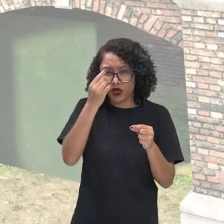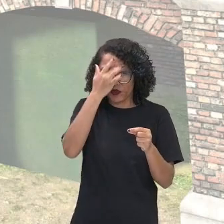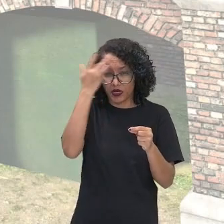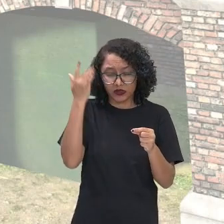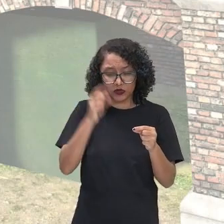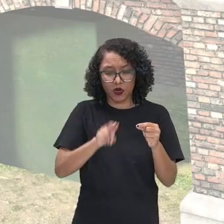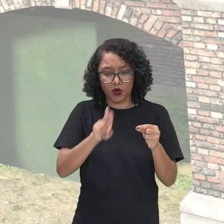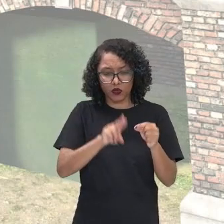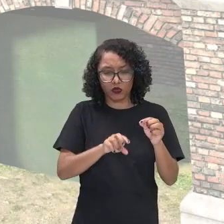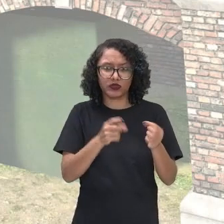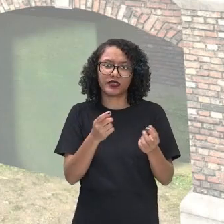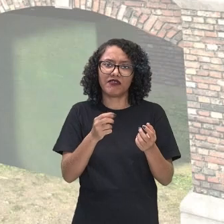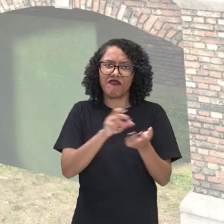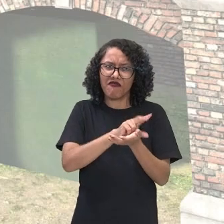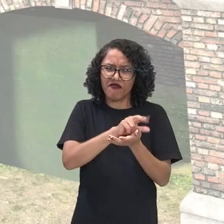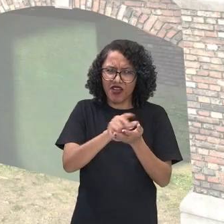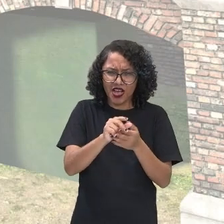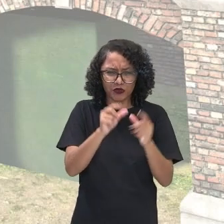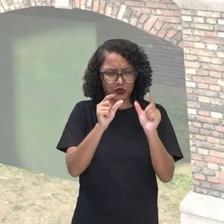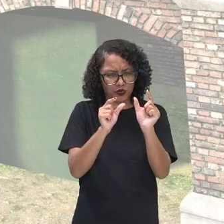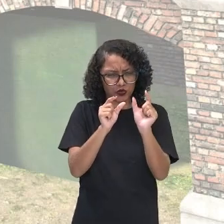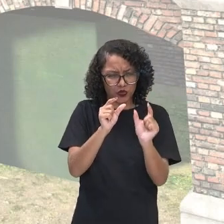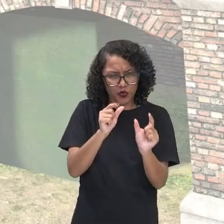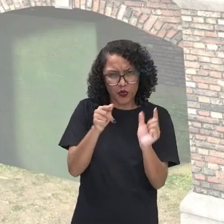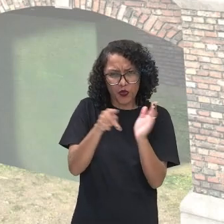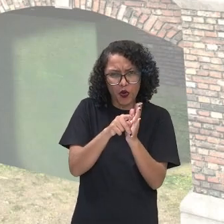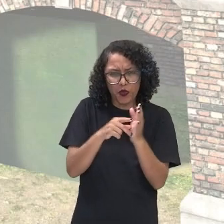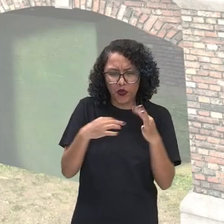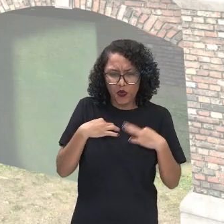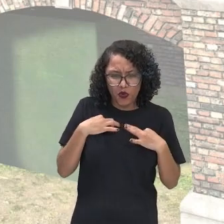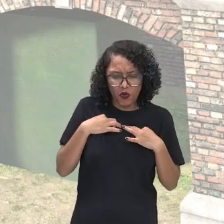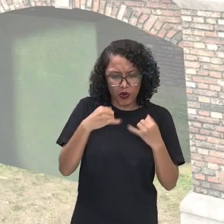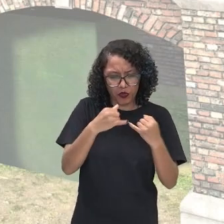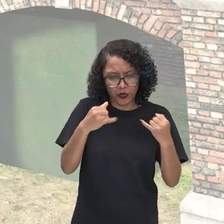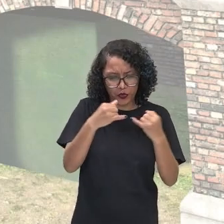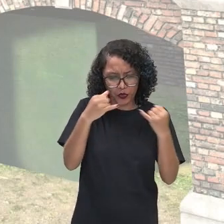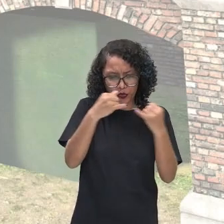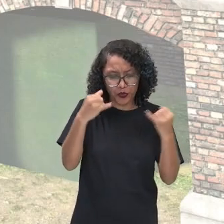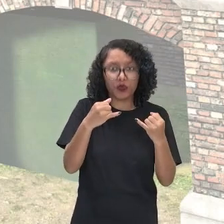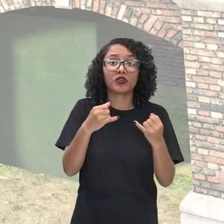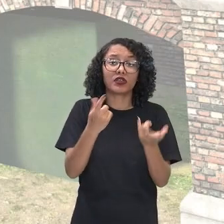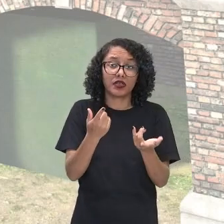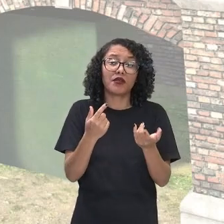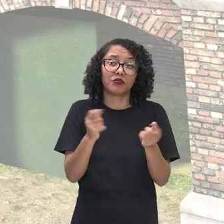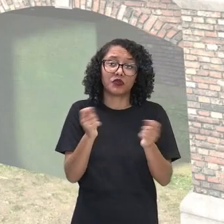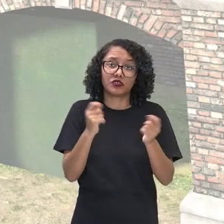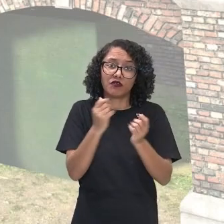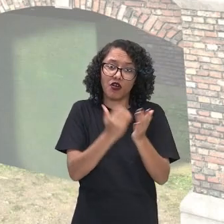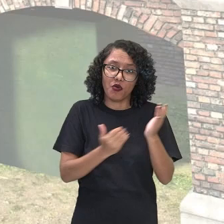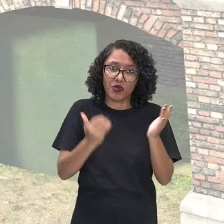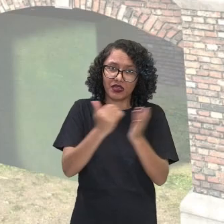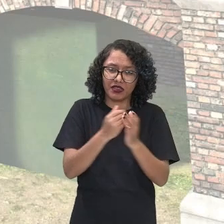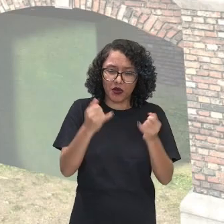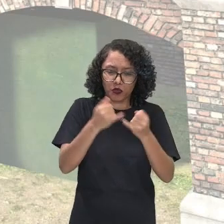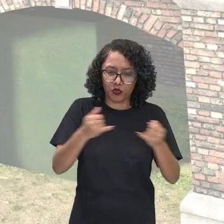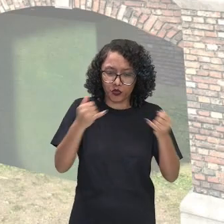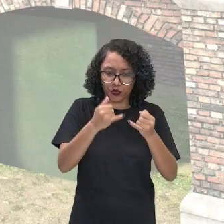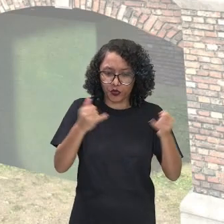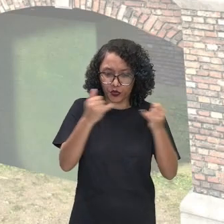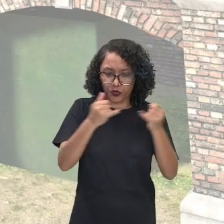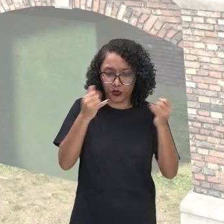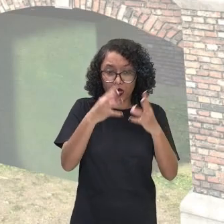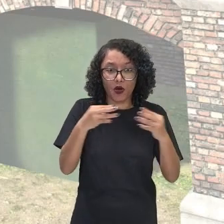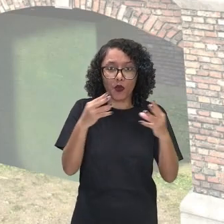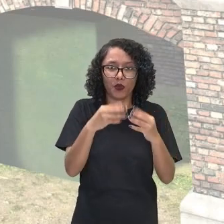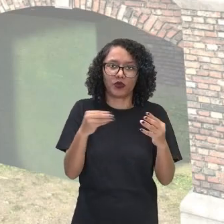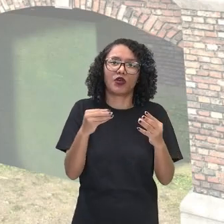operar várias carretilhas ao mesmo tempo, o que vai aumentar drasticamente a produção de fios de